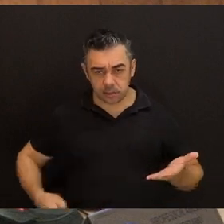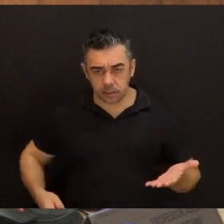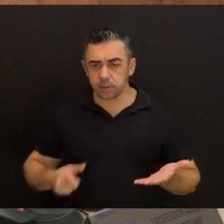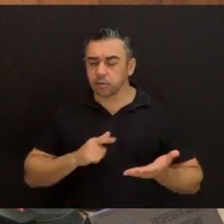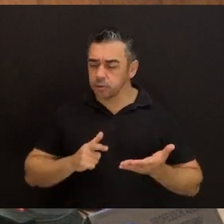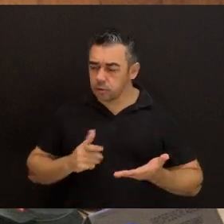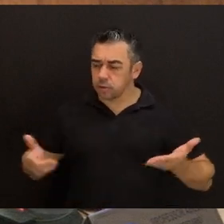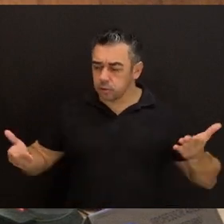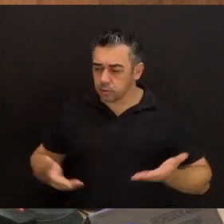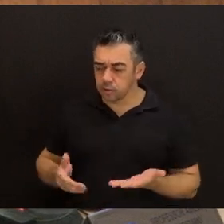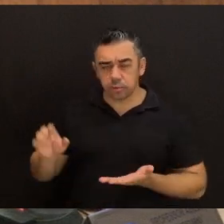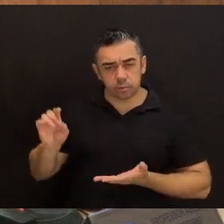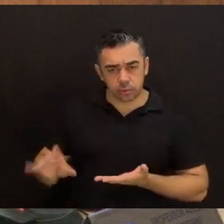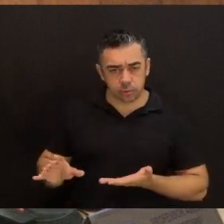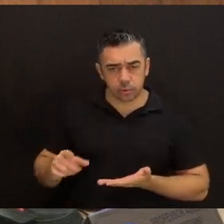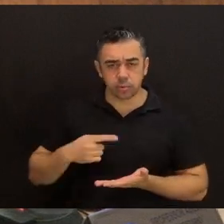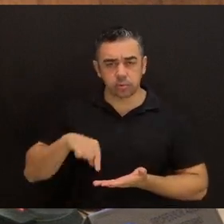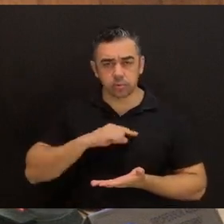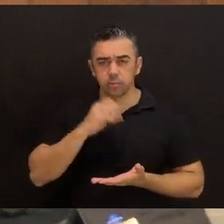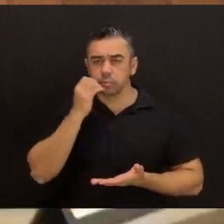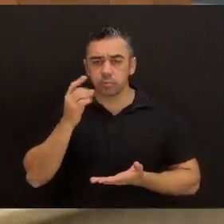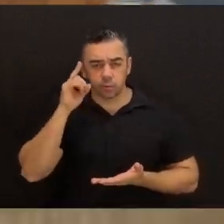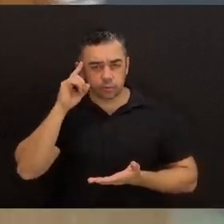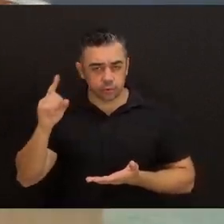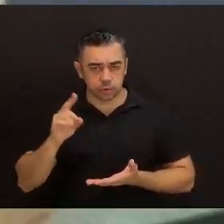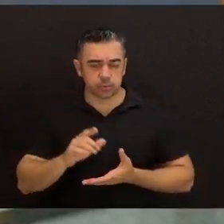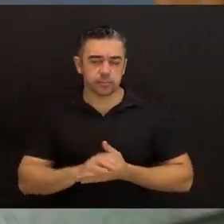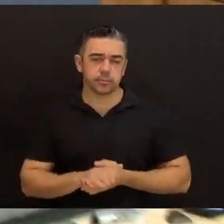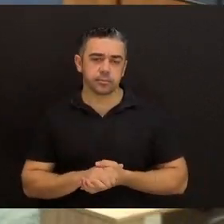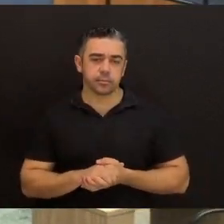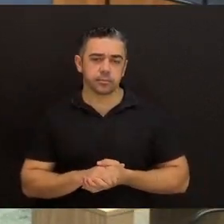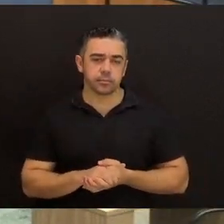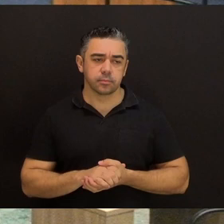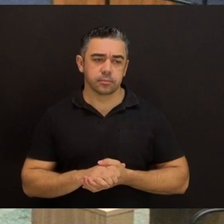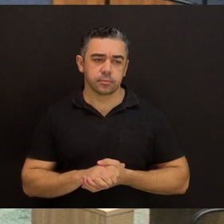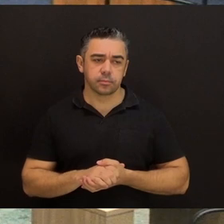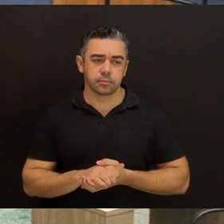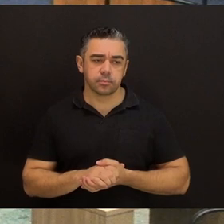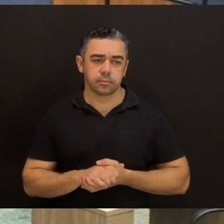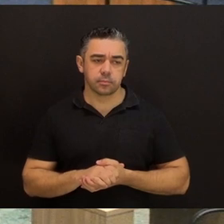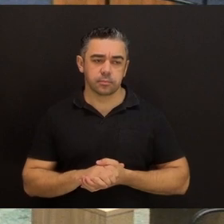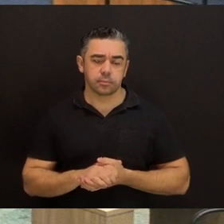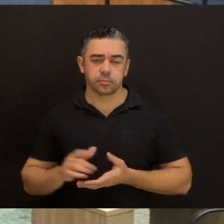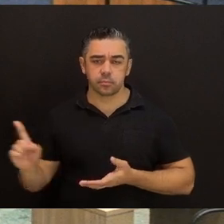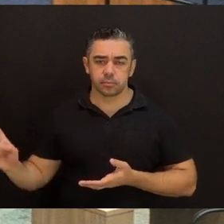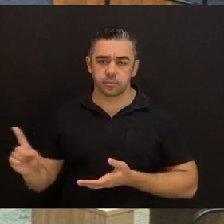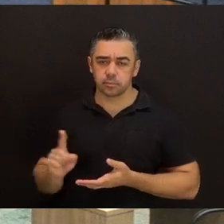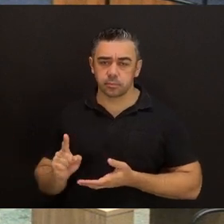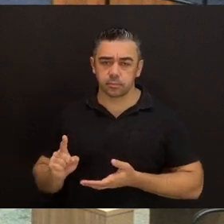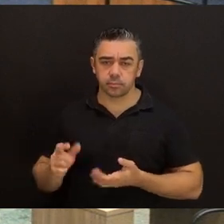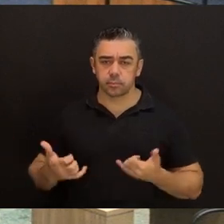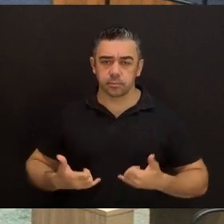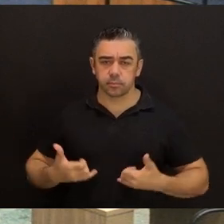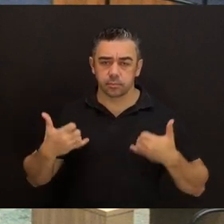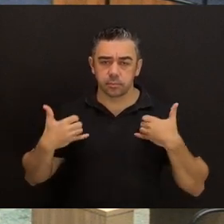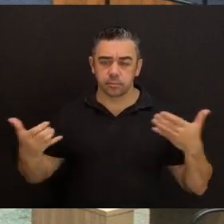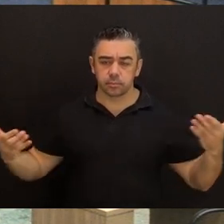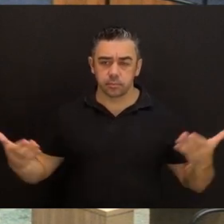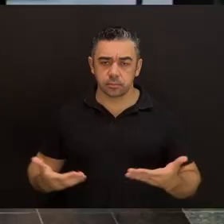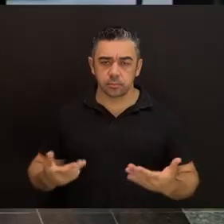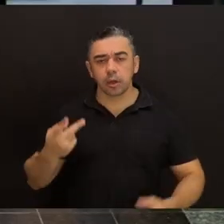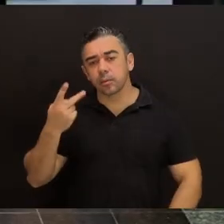que eu tinha para hoje é só temos todos um bom dia com a palavra o aniversariante do dia Vereador